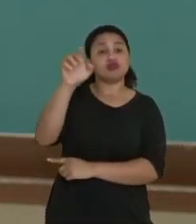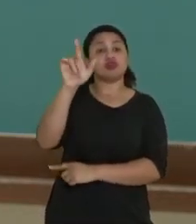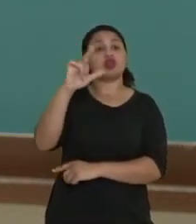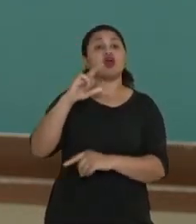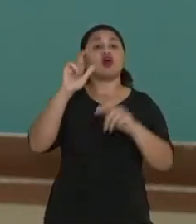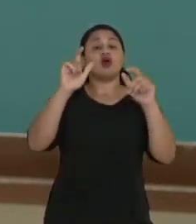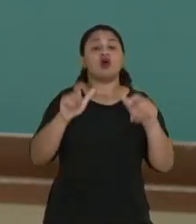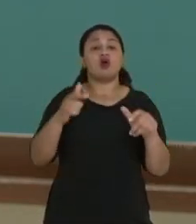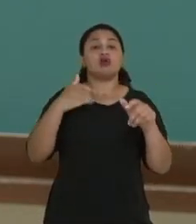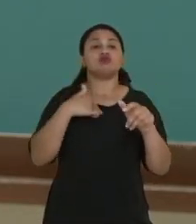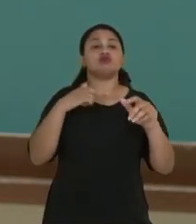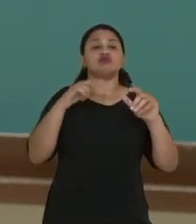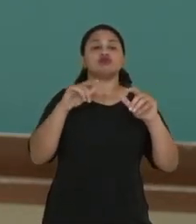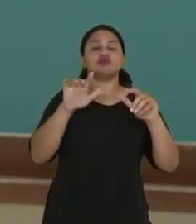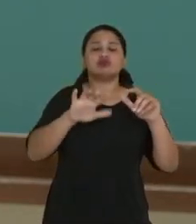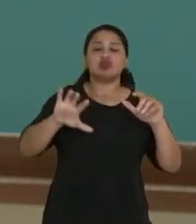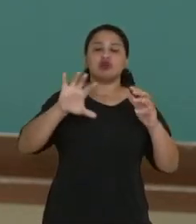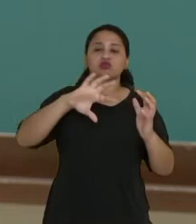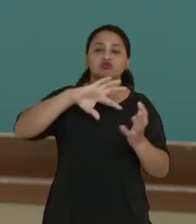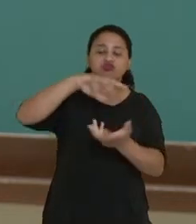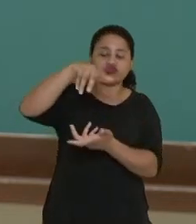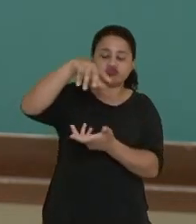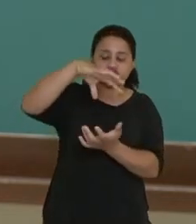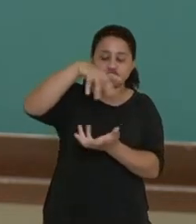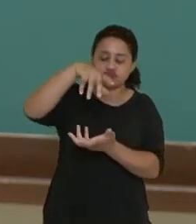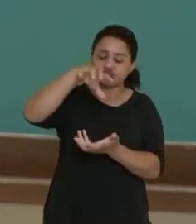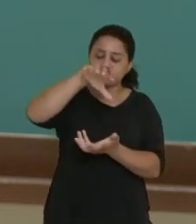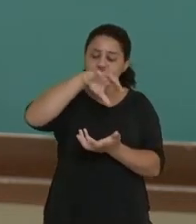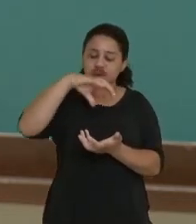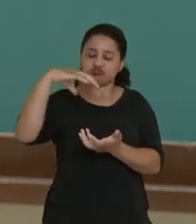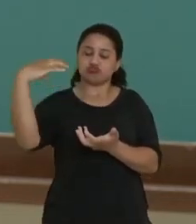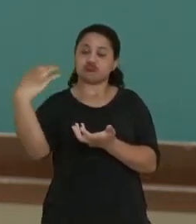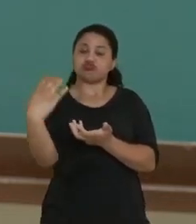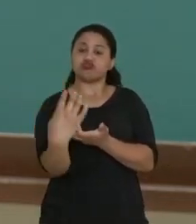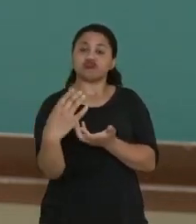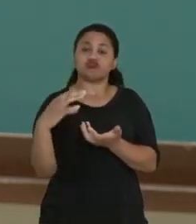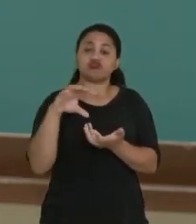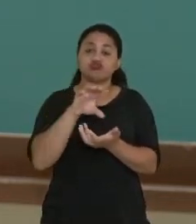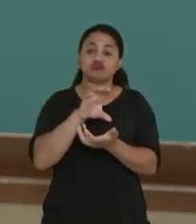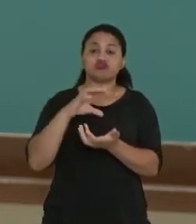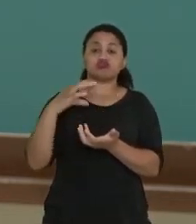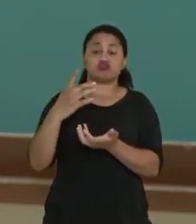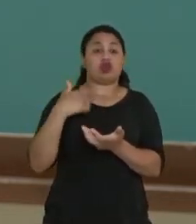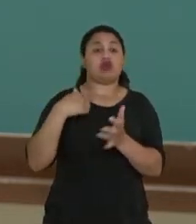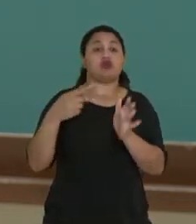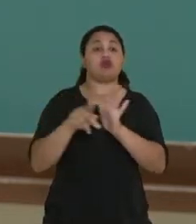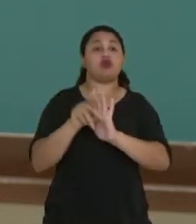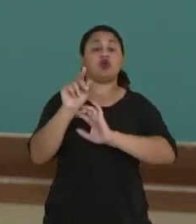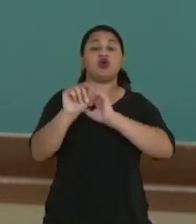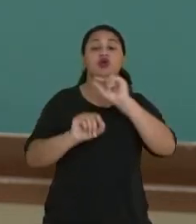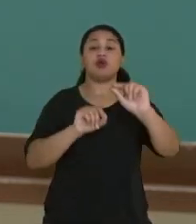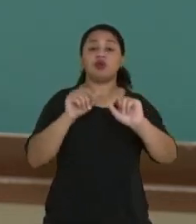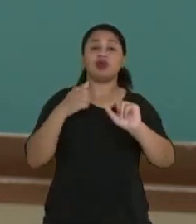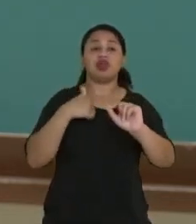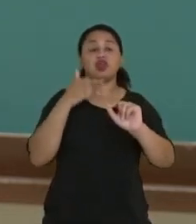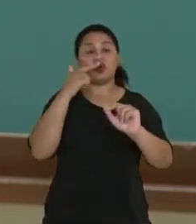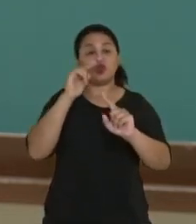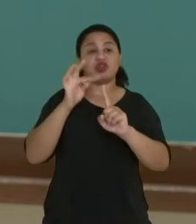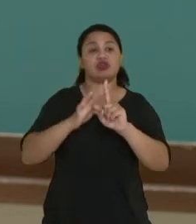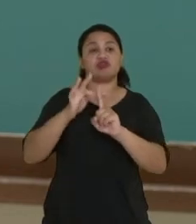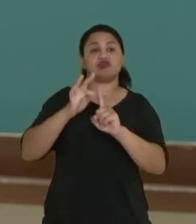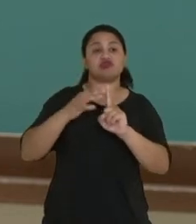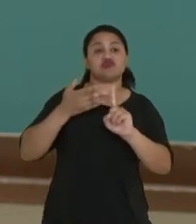localizada numa parte do planeta Terra, né, que justamente vai favorecer as